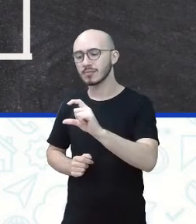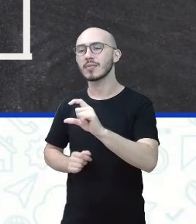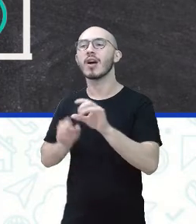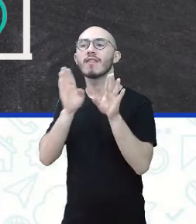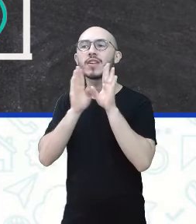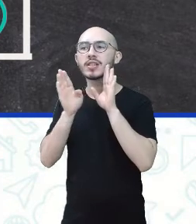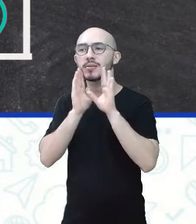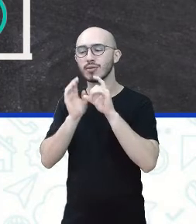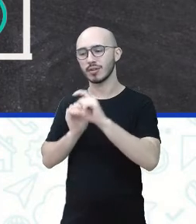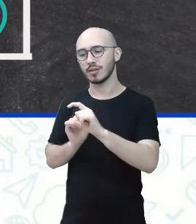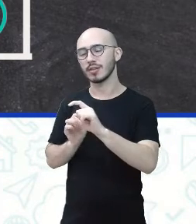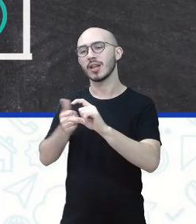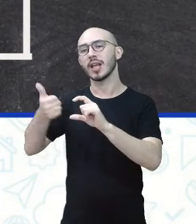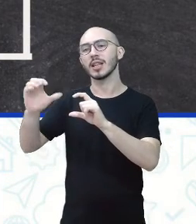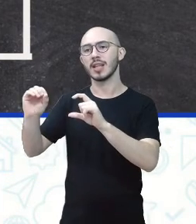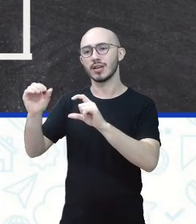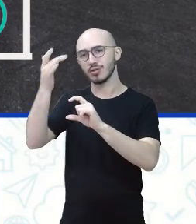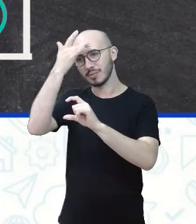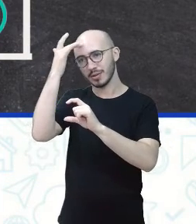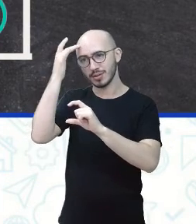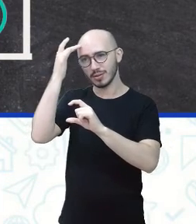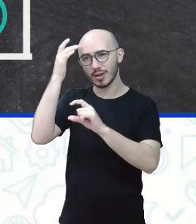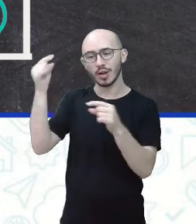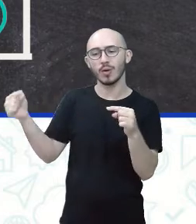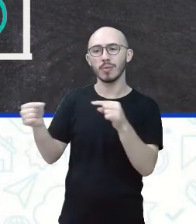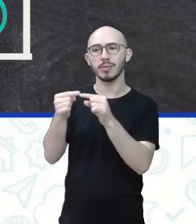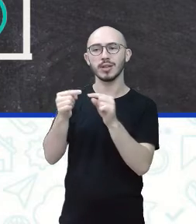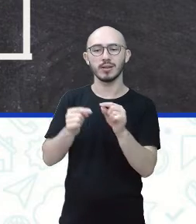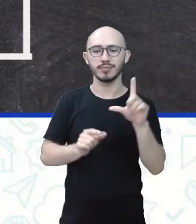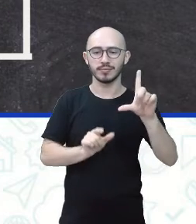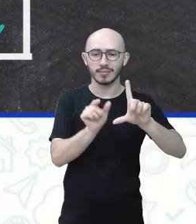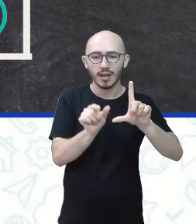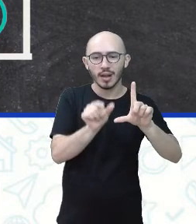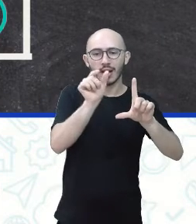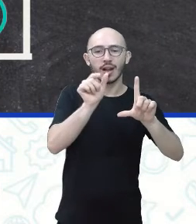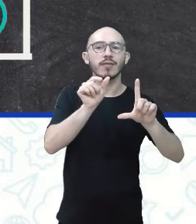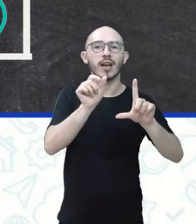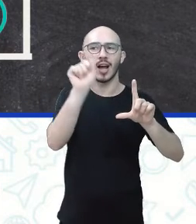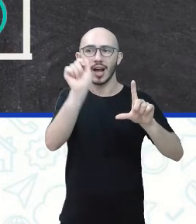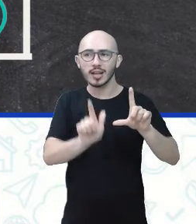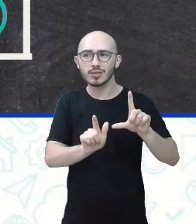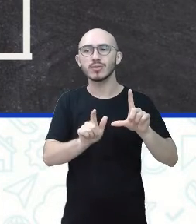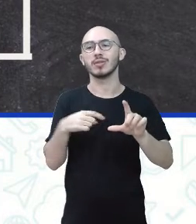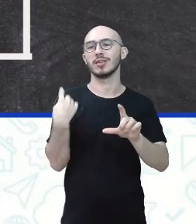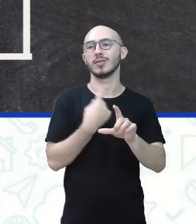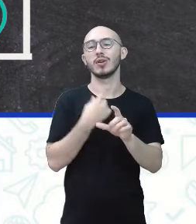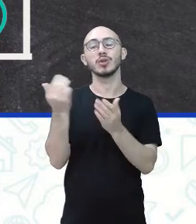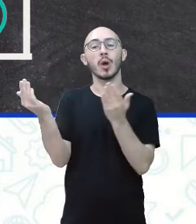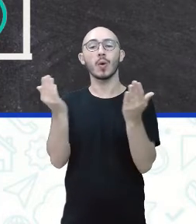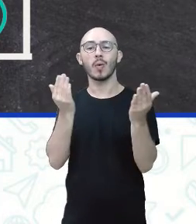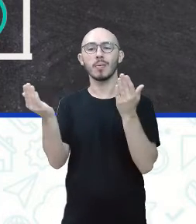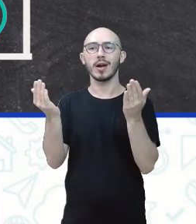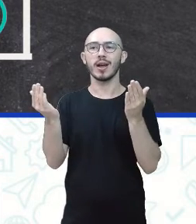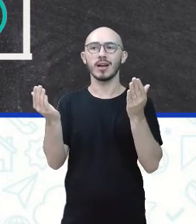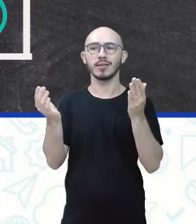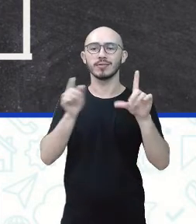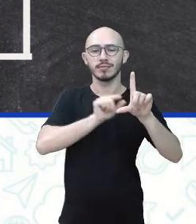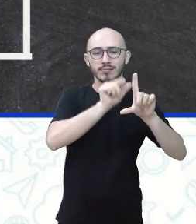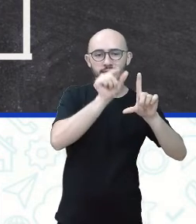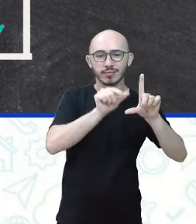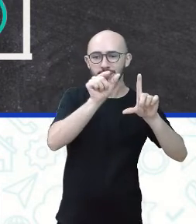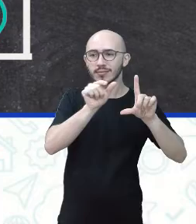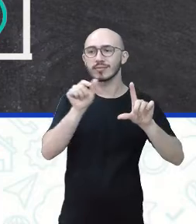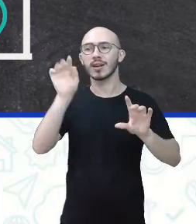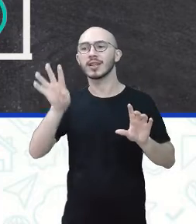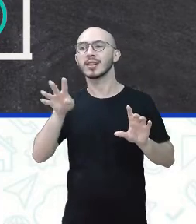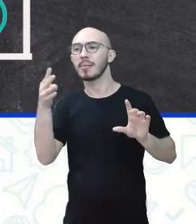gente vai associar a 10 pessoas a altura da barrinha azul, né? Então, a gente começa aí a fazer as comparações de acordo com a altura